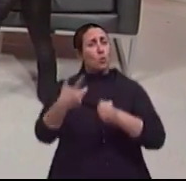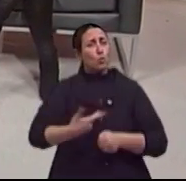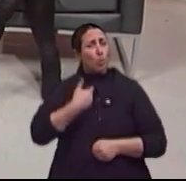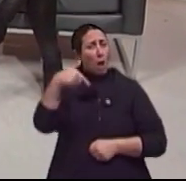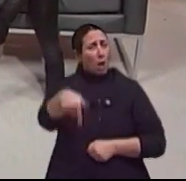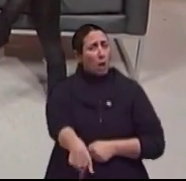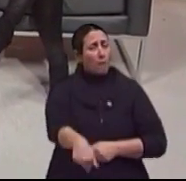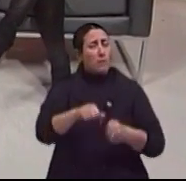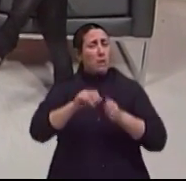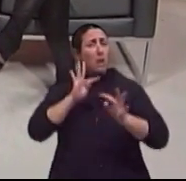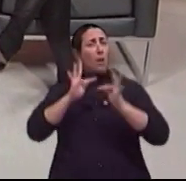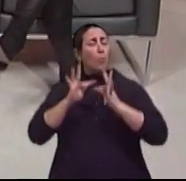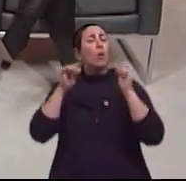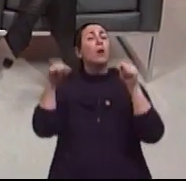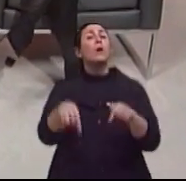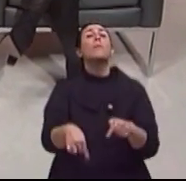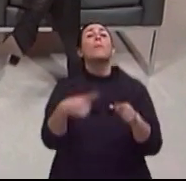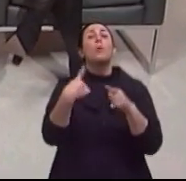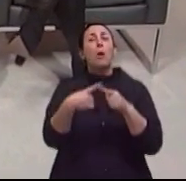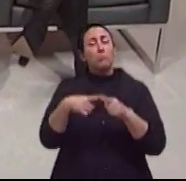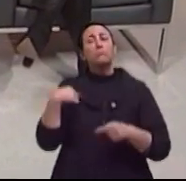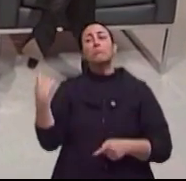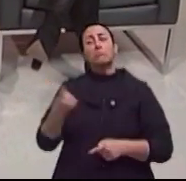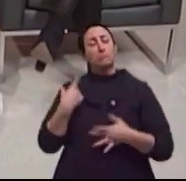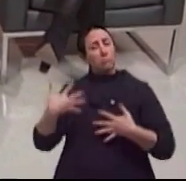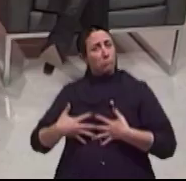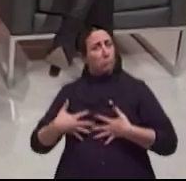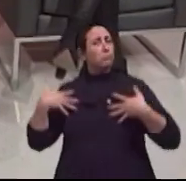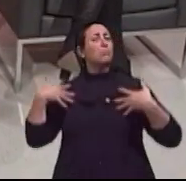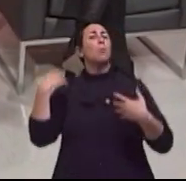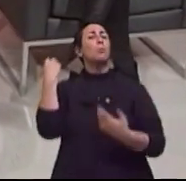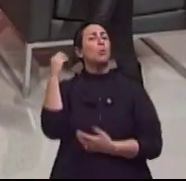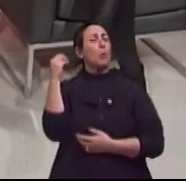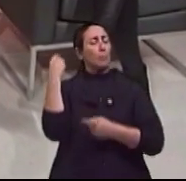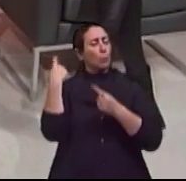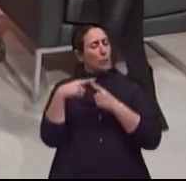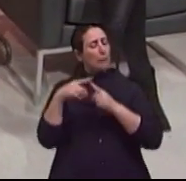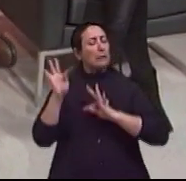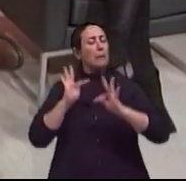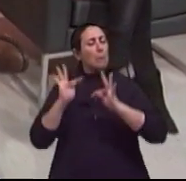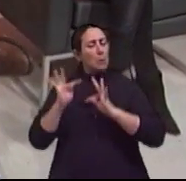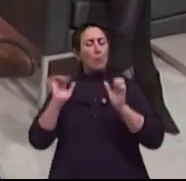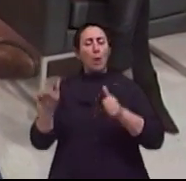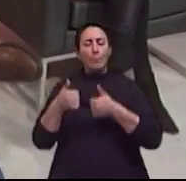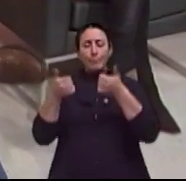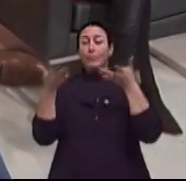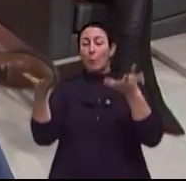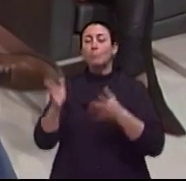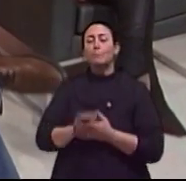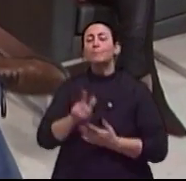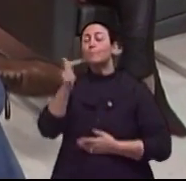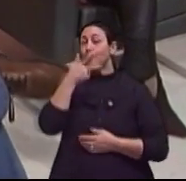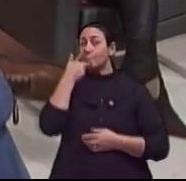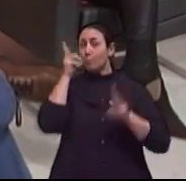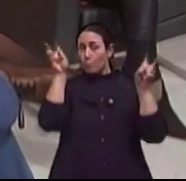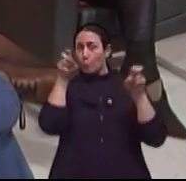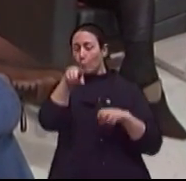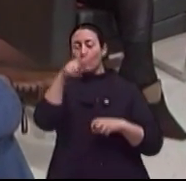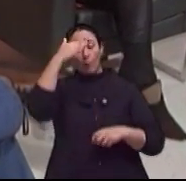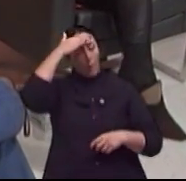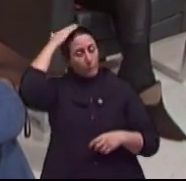aqui isso nos enobrece em muito né Isabel então Voltando ao assunto da calvis a nossa